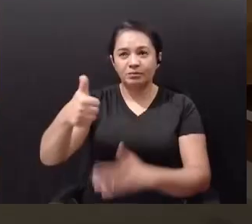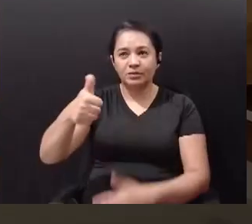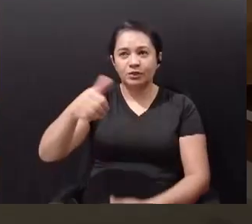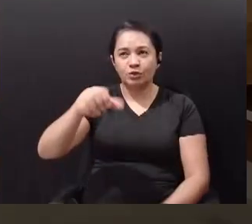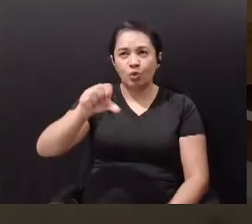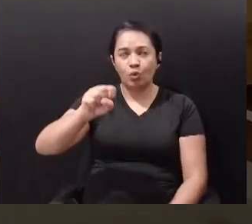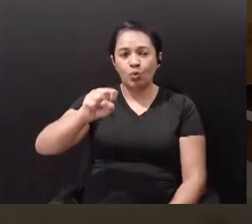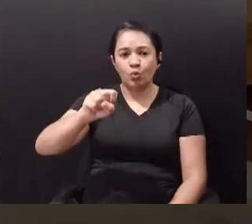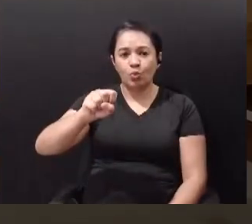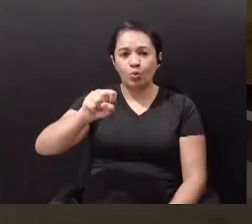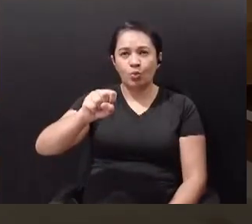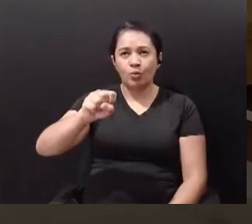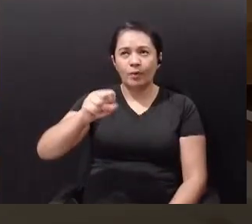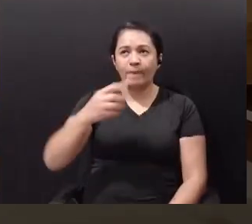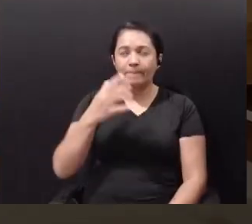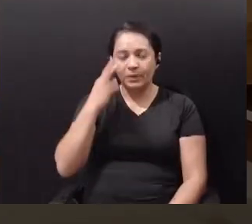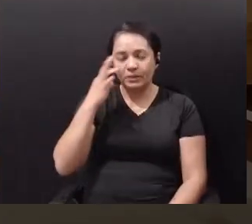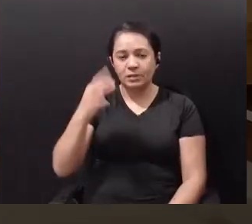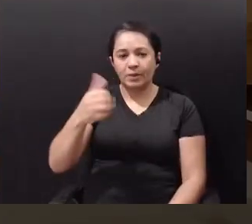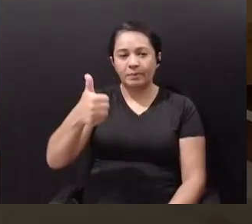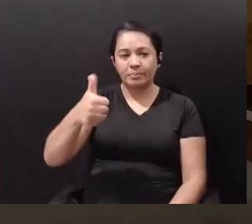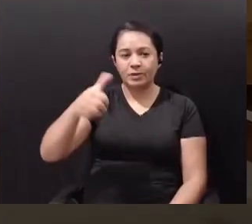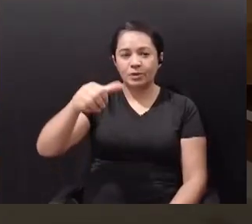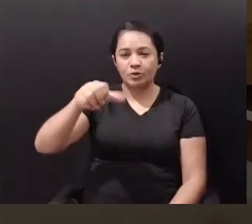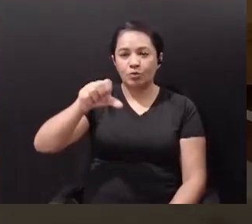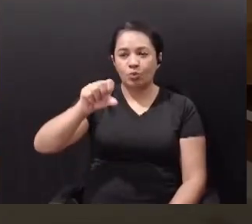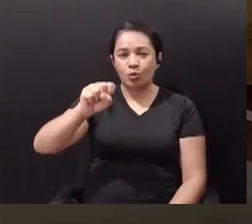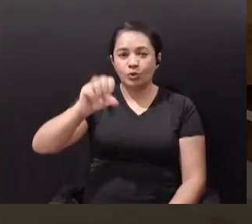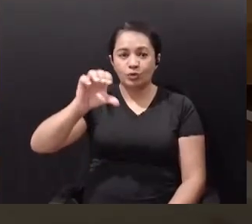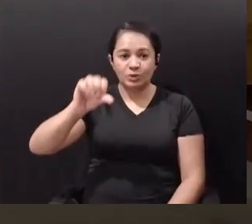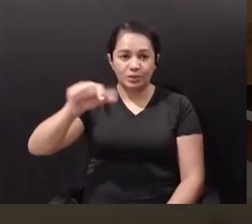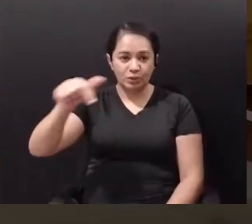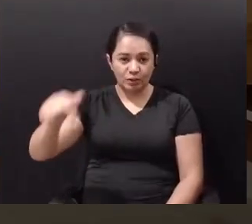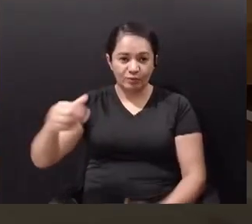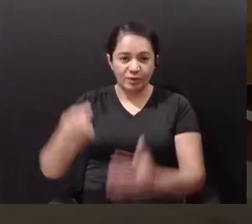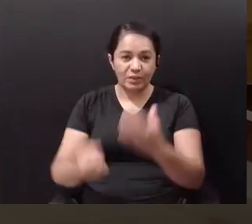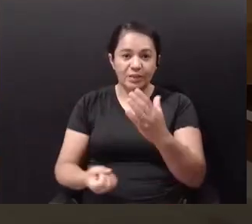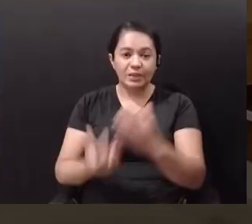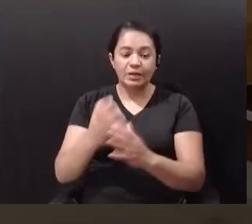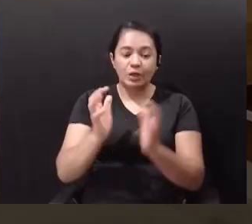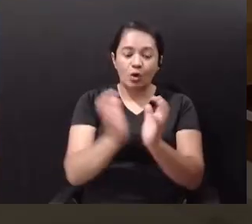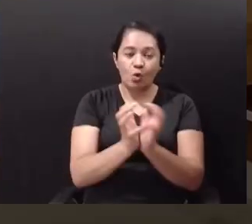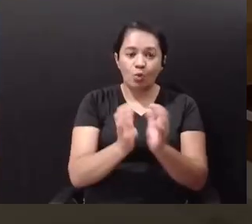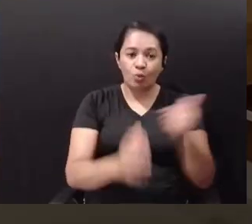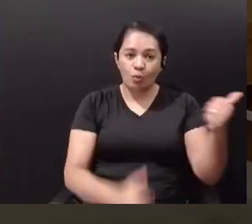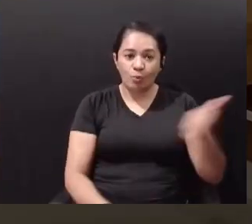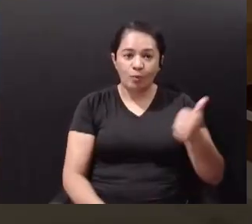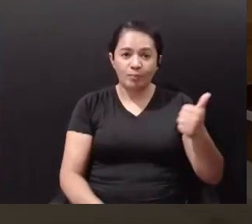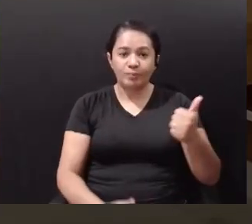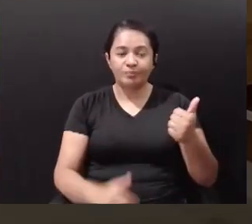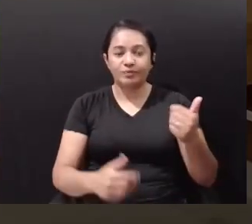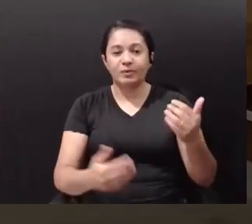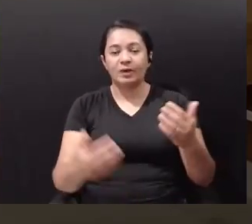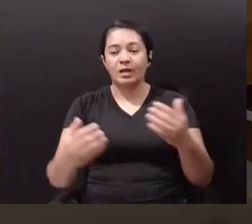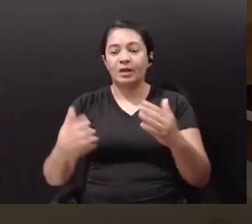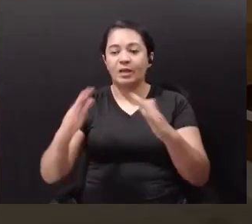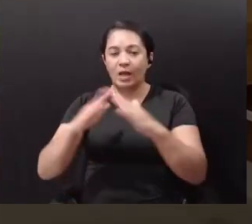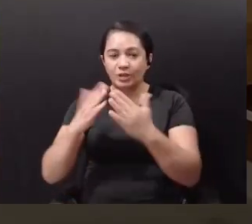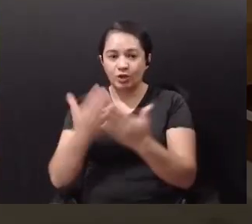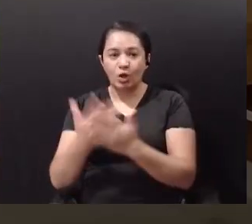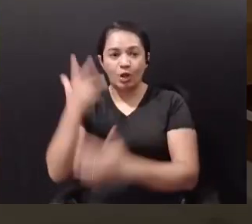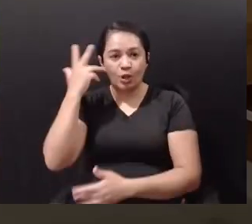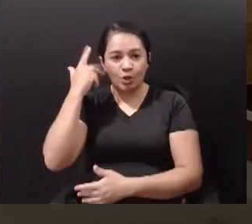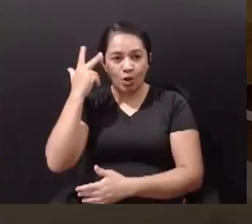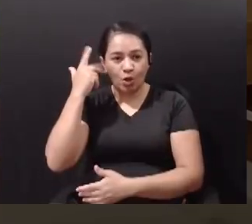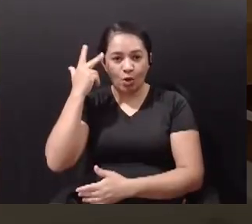1800, nós tivemos em 1897 a criação do primeiro grupo, a vinda da escola normal, que foi a escola